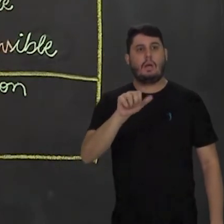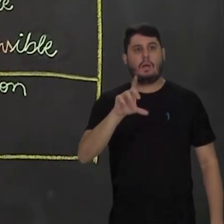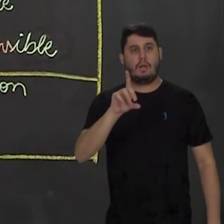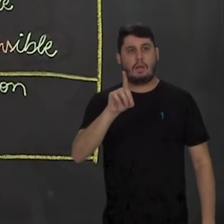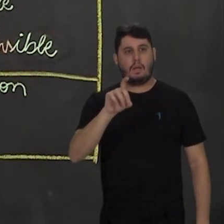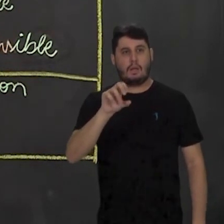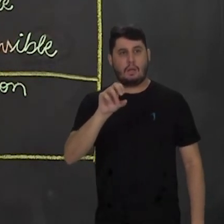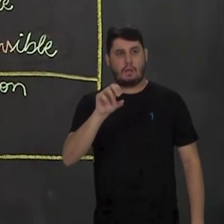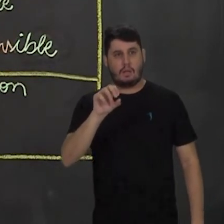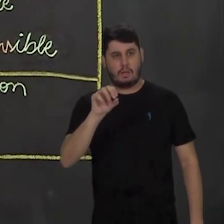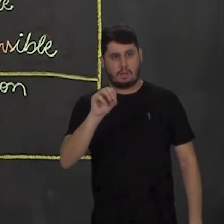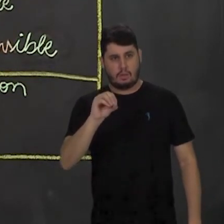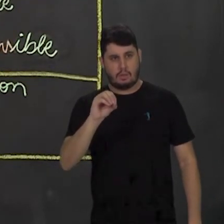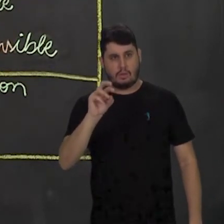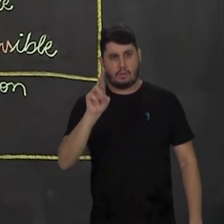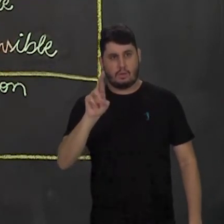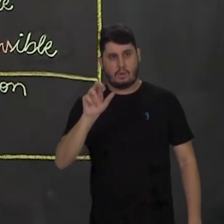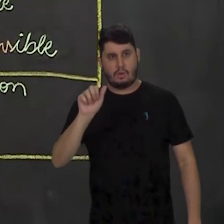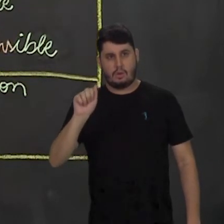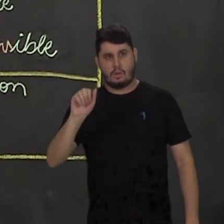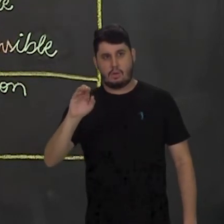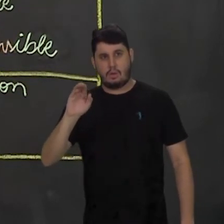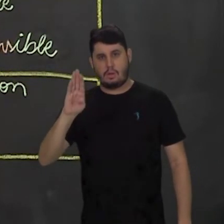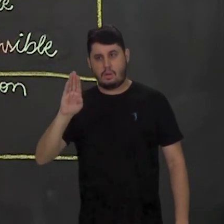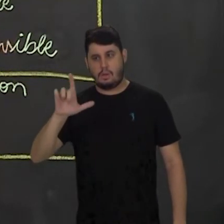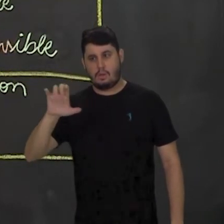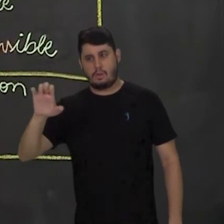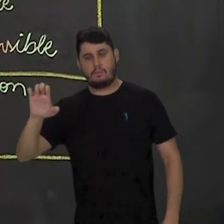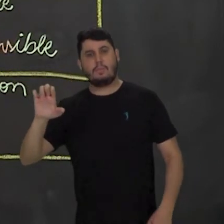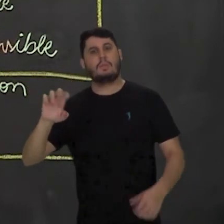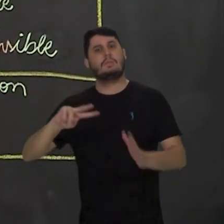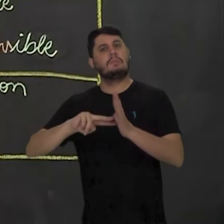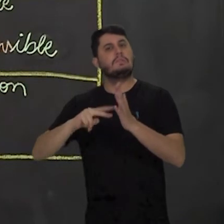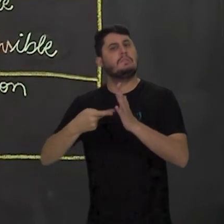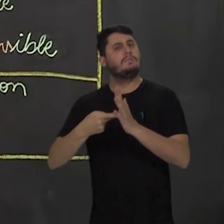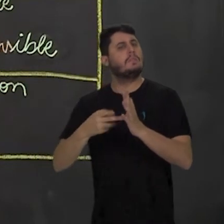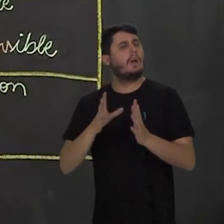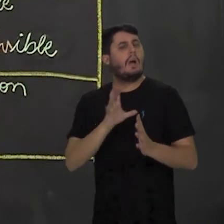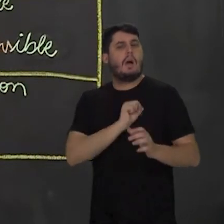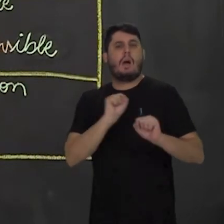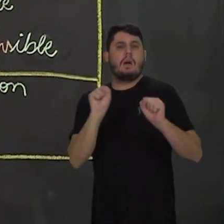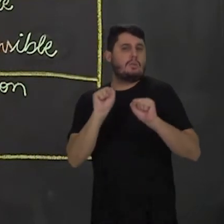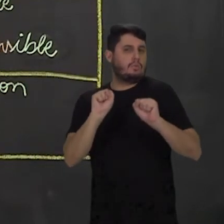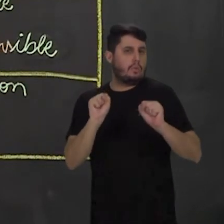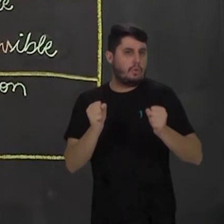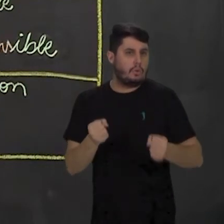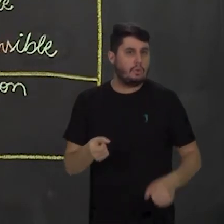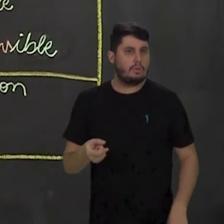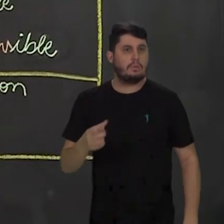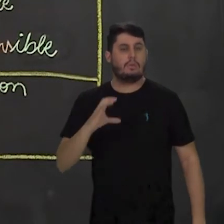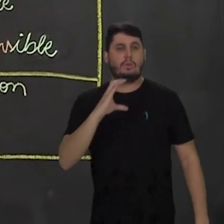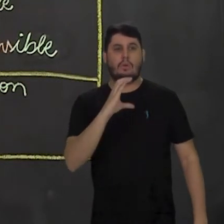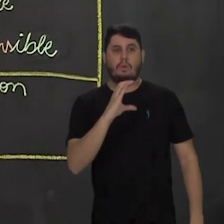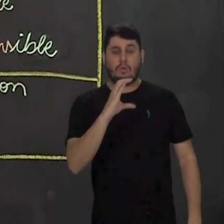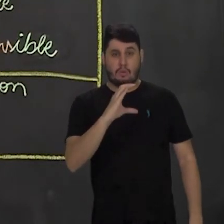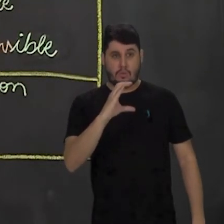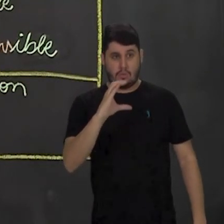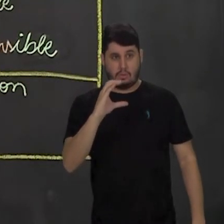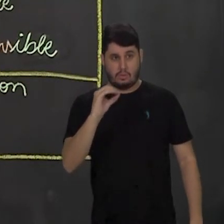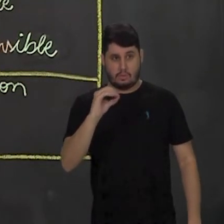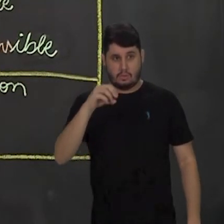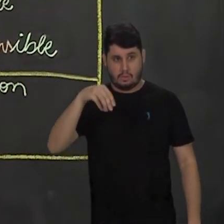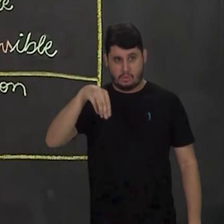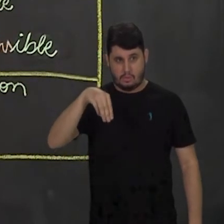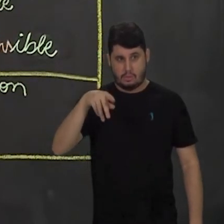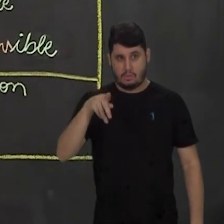Adorable, adorável. E eu também tenho o comprehend, seria o comprehend, de compreender. E algo